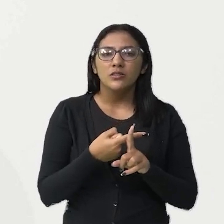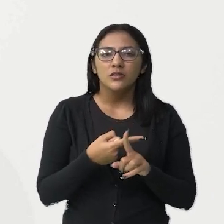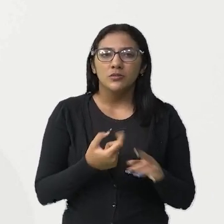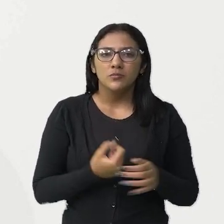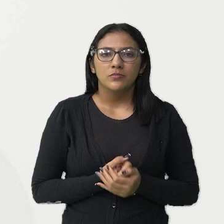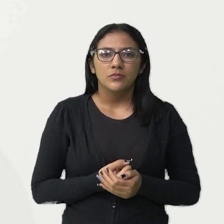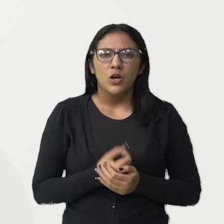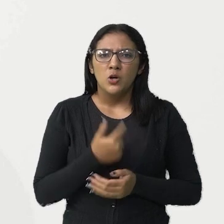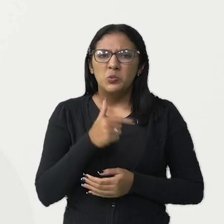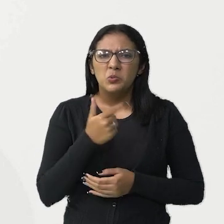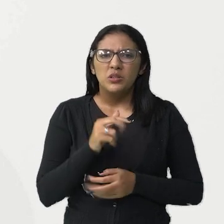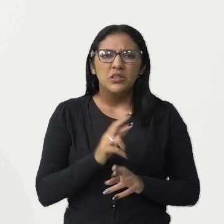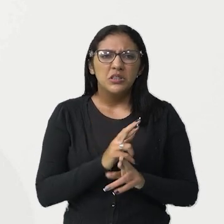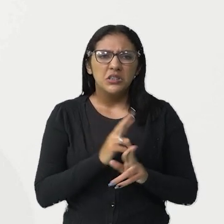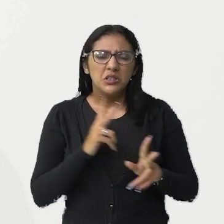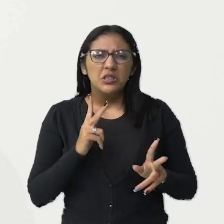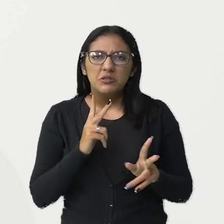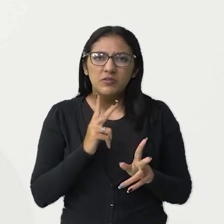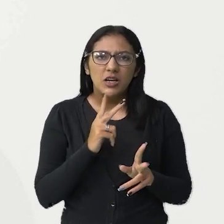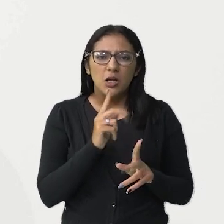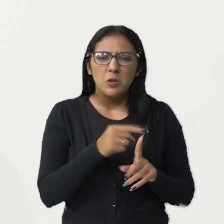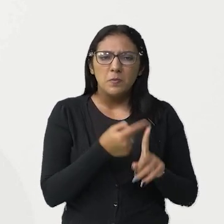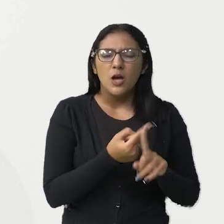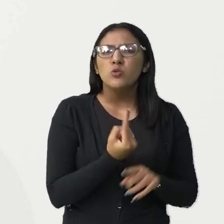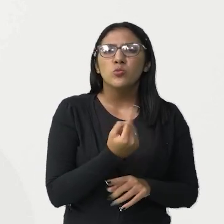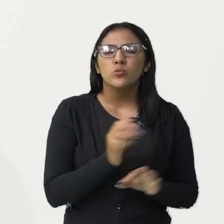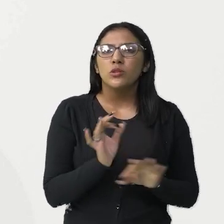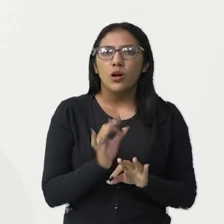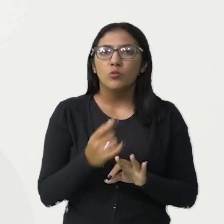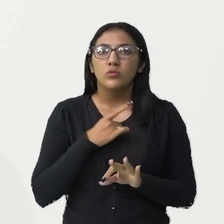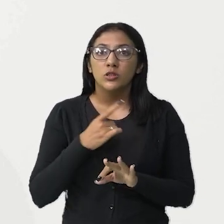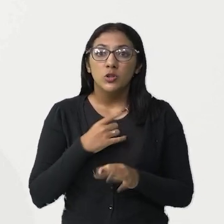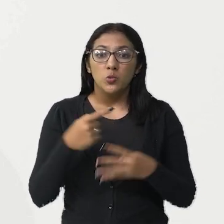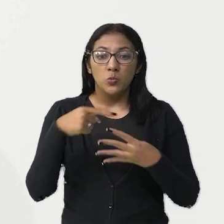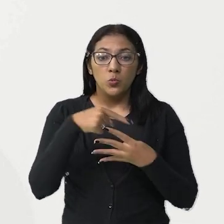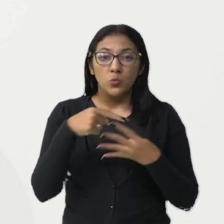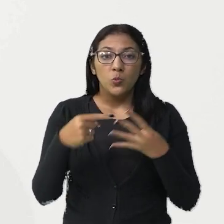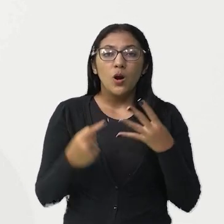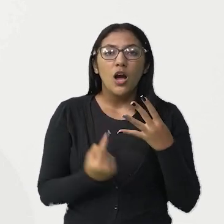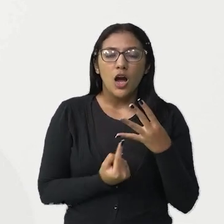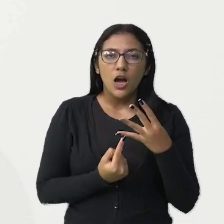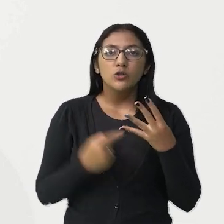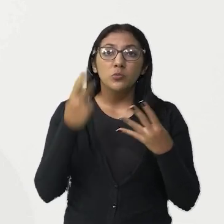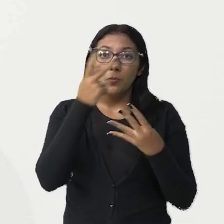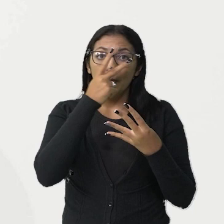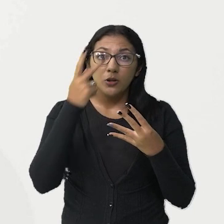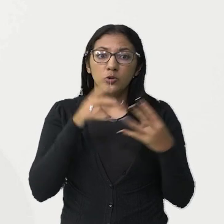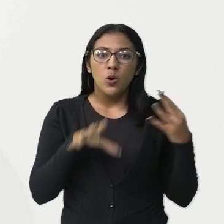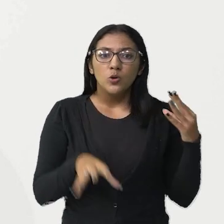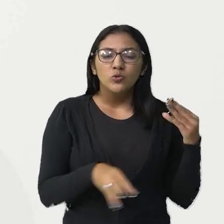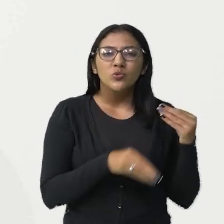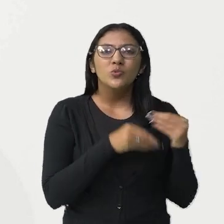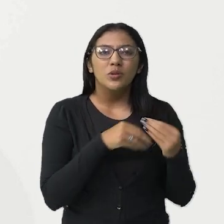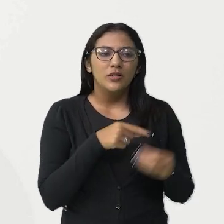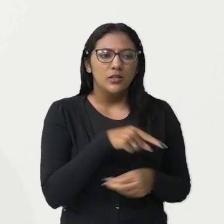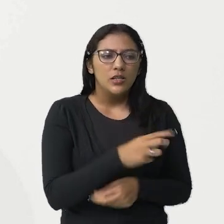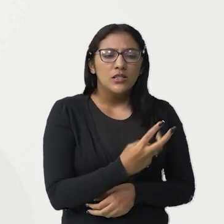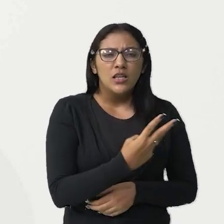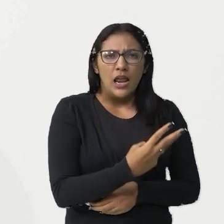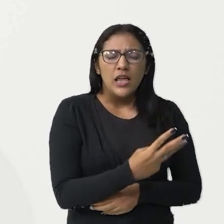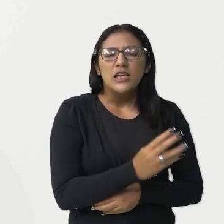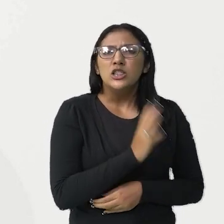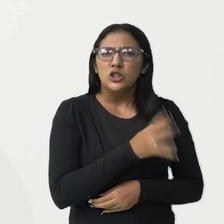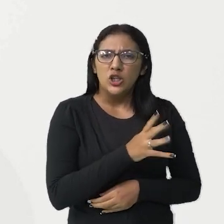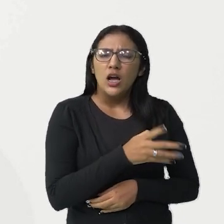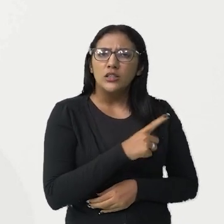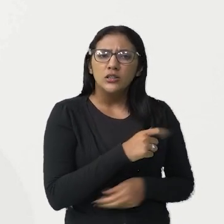é que mudou de 3 para 4. Foram acrescentadas 4 pessoas, aquelas 3 que já estavam